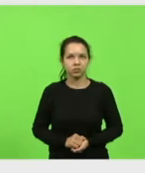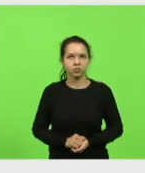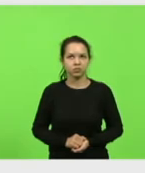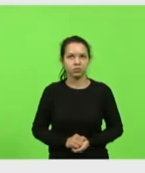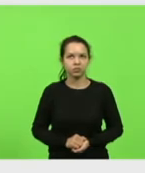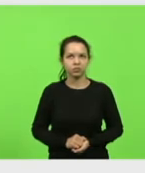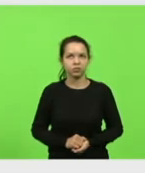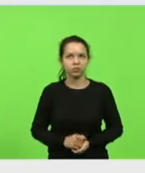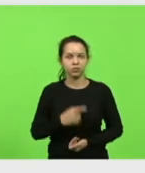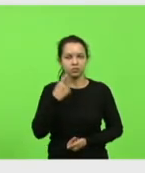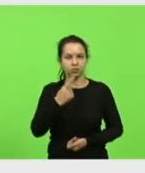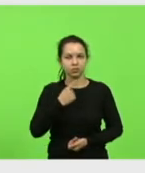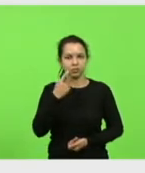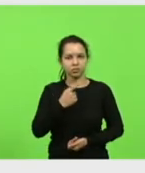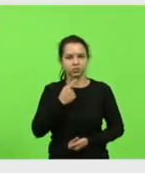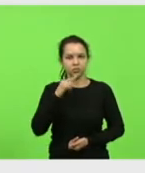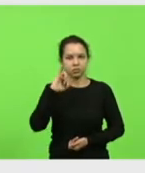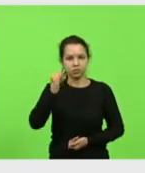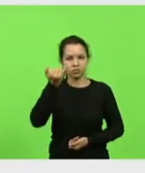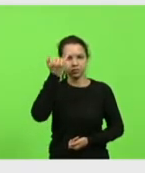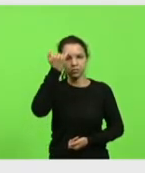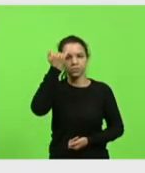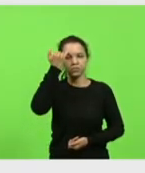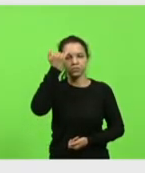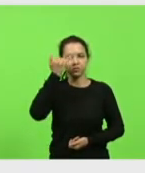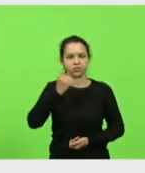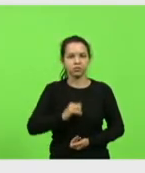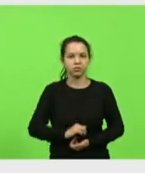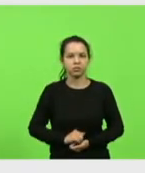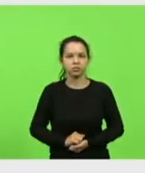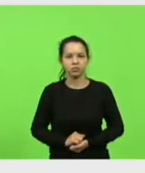Como vota deputado Jair Mioto?